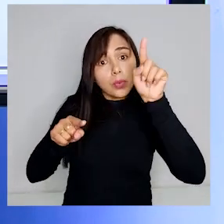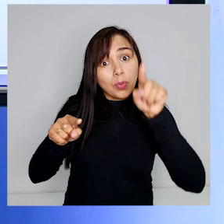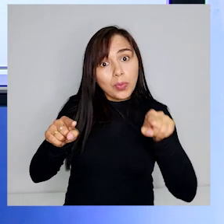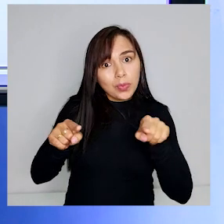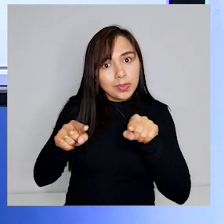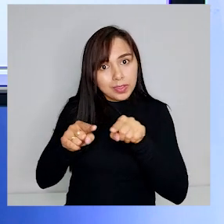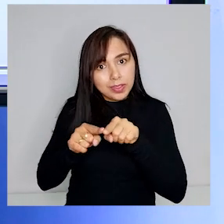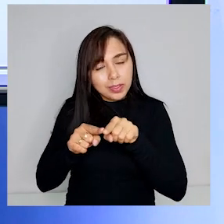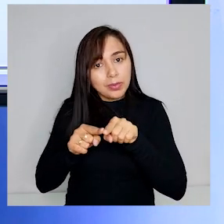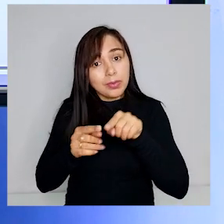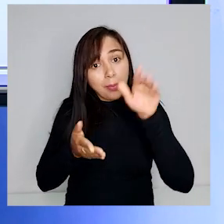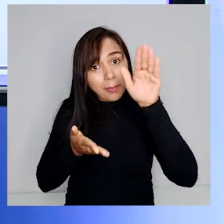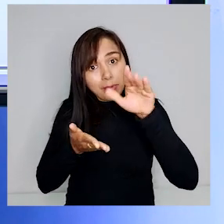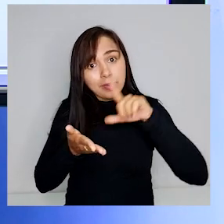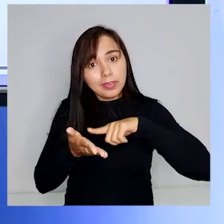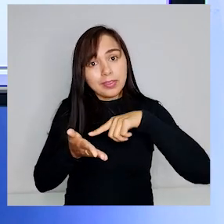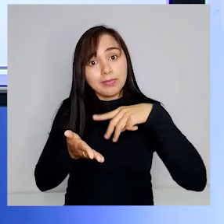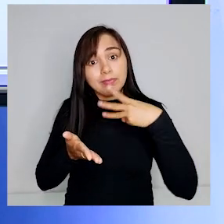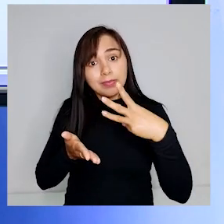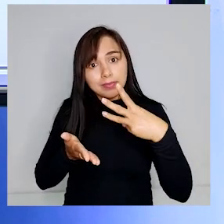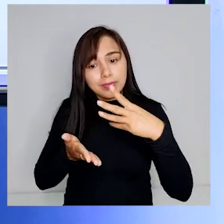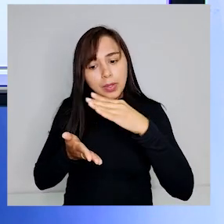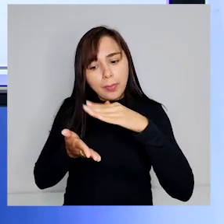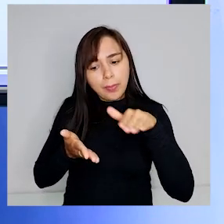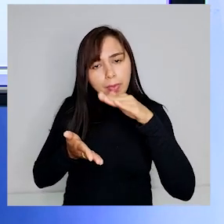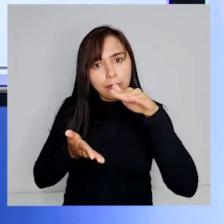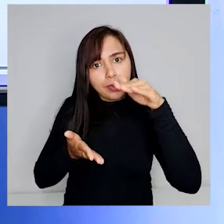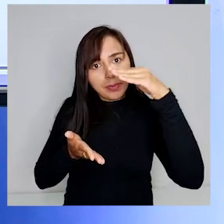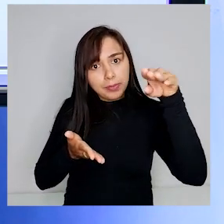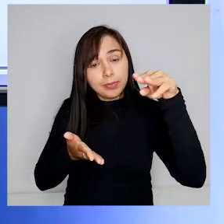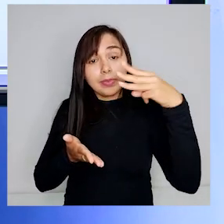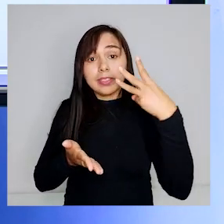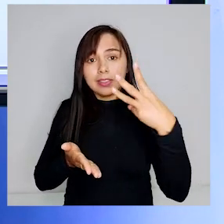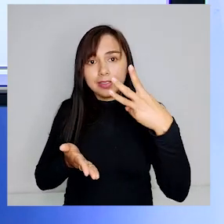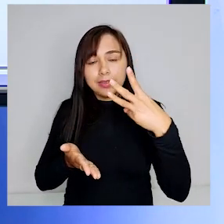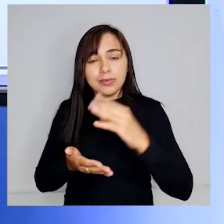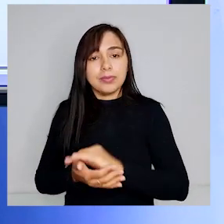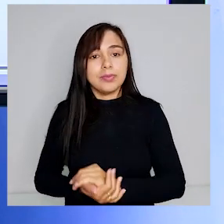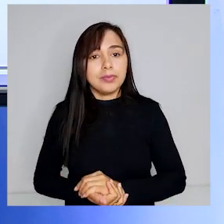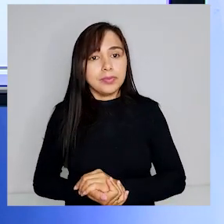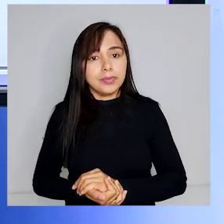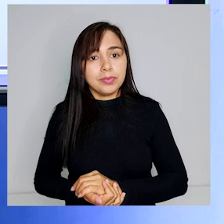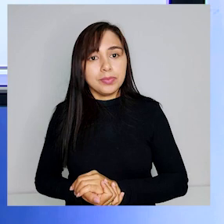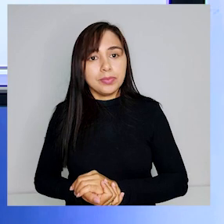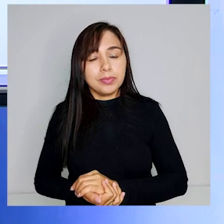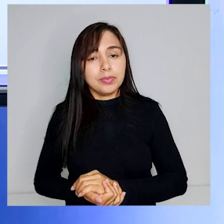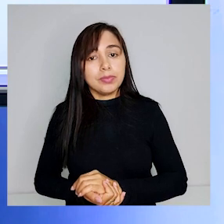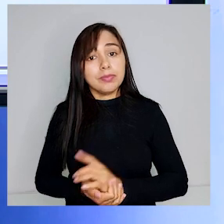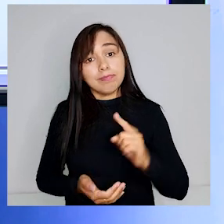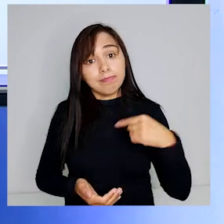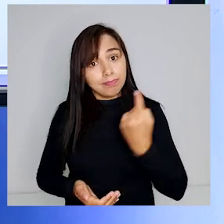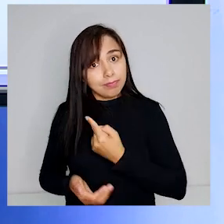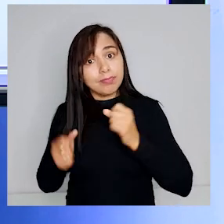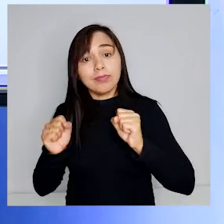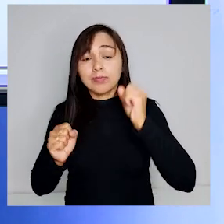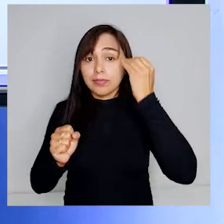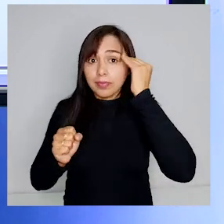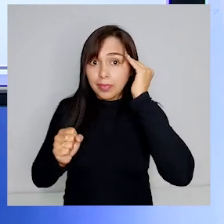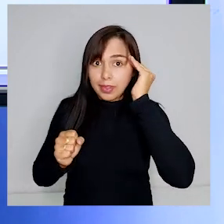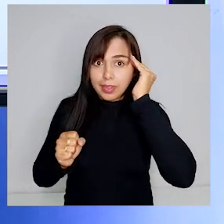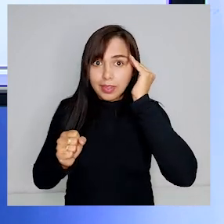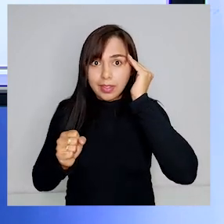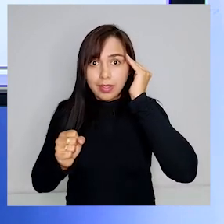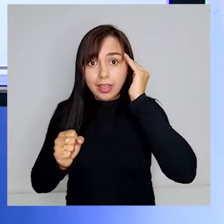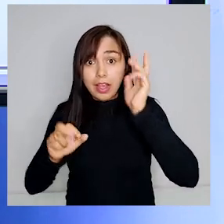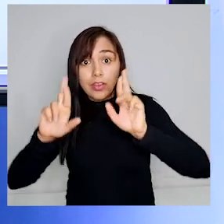dele está sendo dividida em 3 partes. E aqui eu posso ter uma ideia de como que a área de um pode ser em razão da área